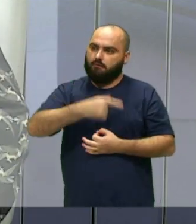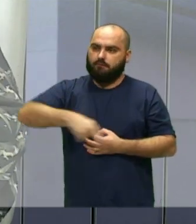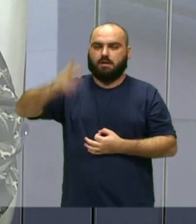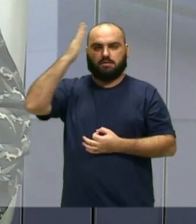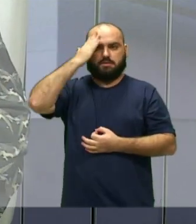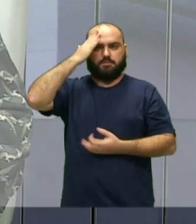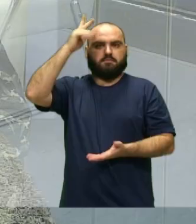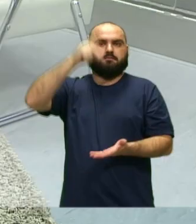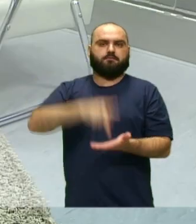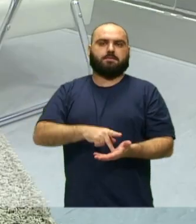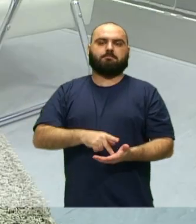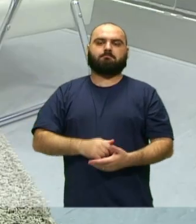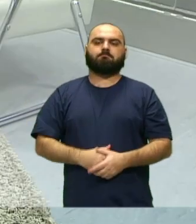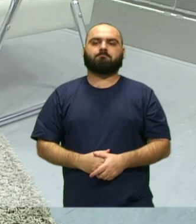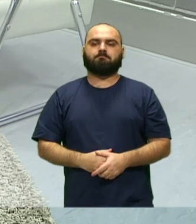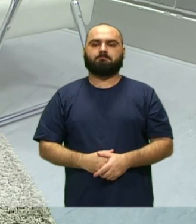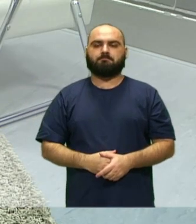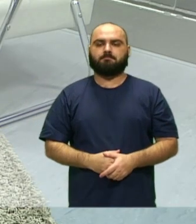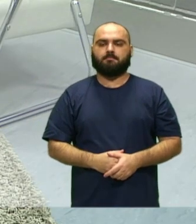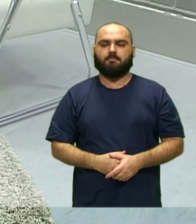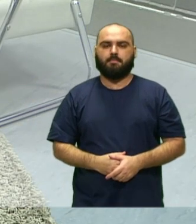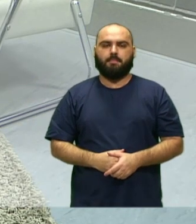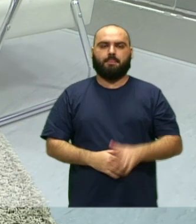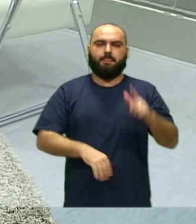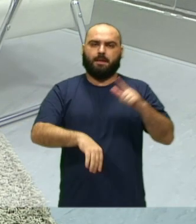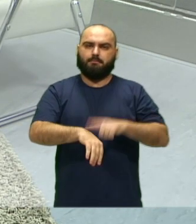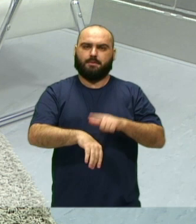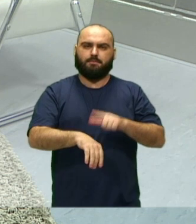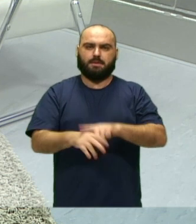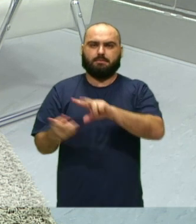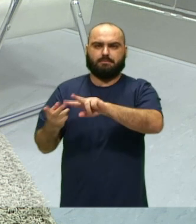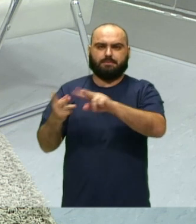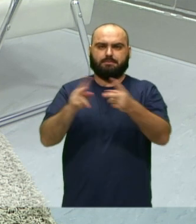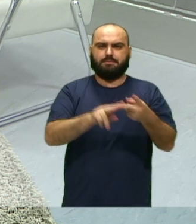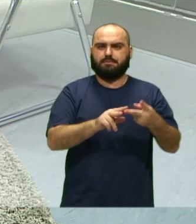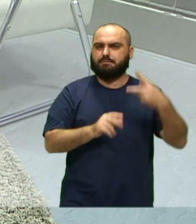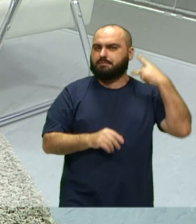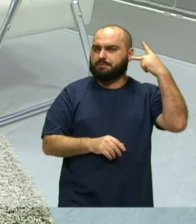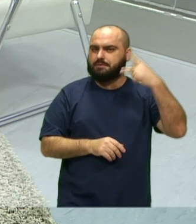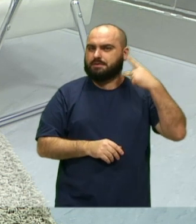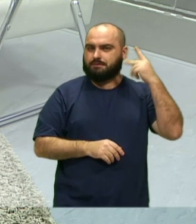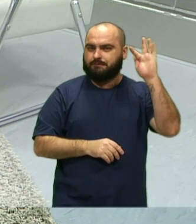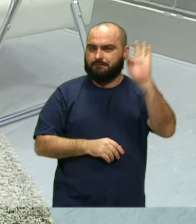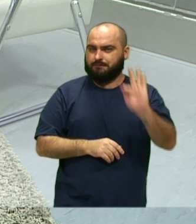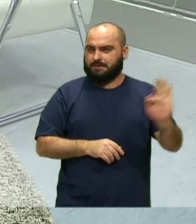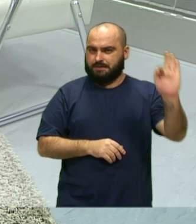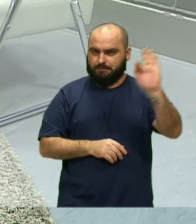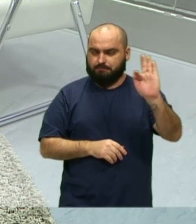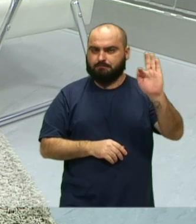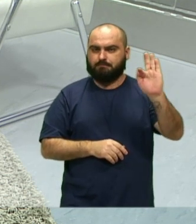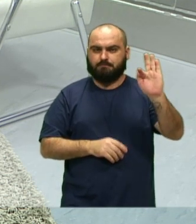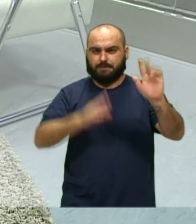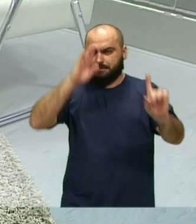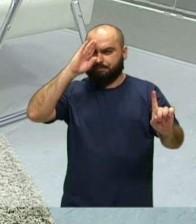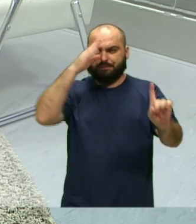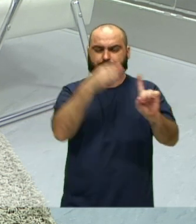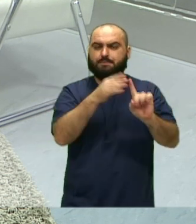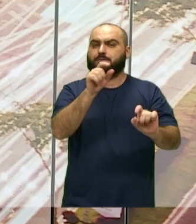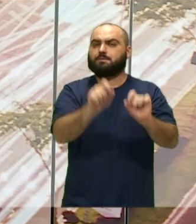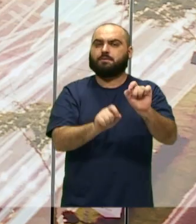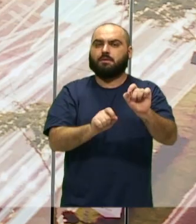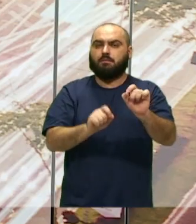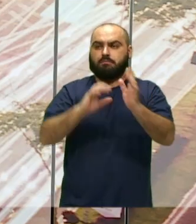falando. Vereadora, nós estamos passando por um momento de transição no cenário político federal, na questão principalmente da organização